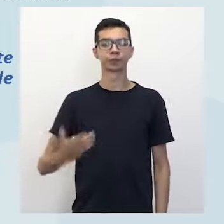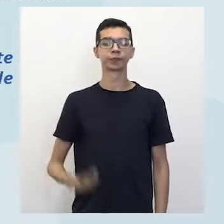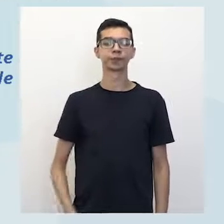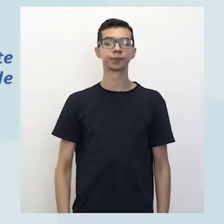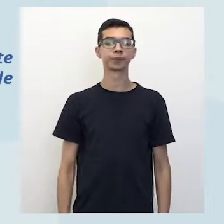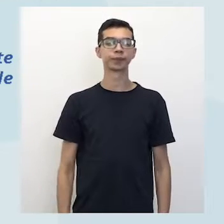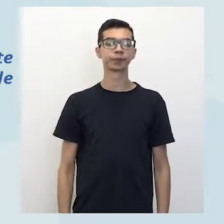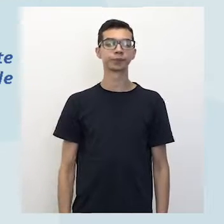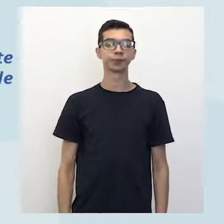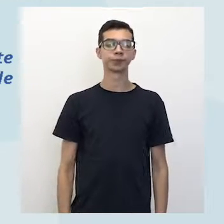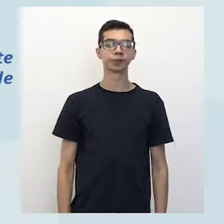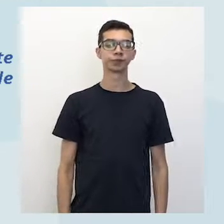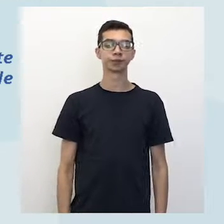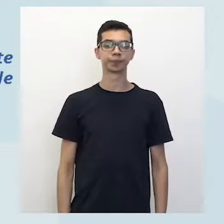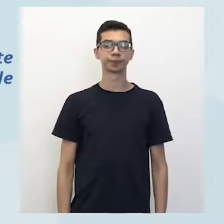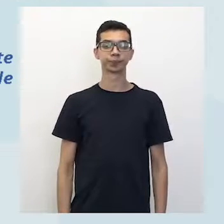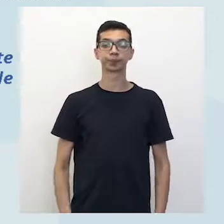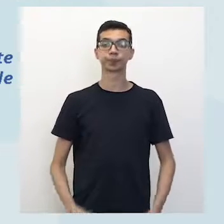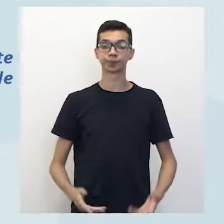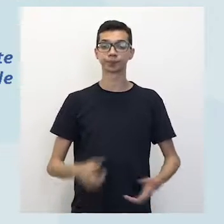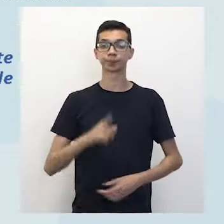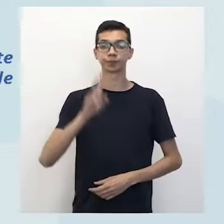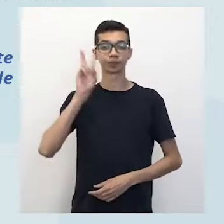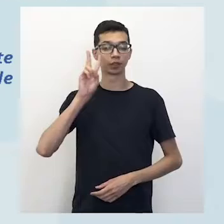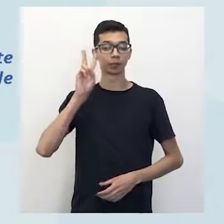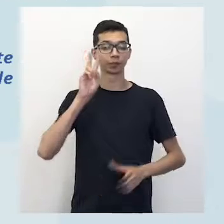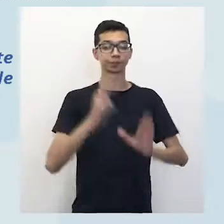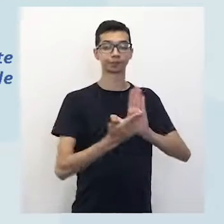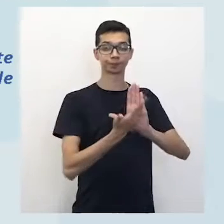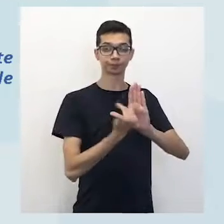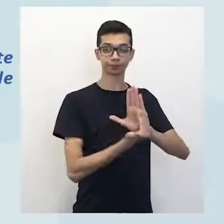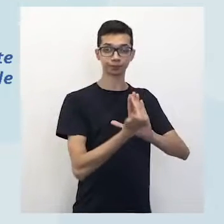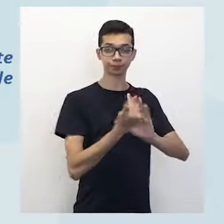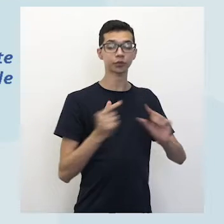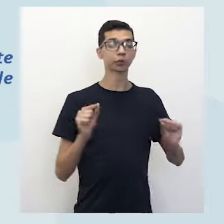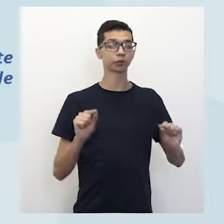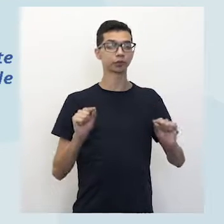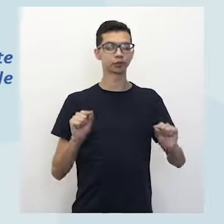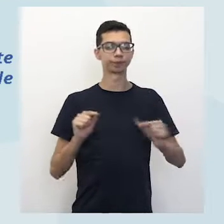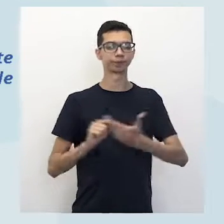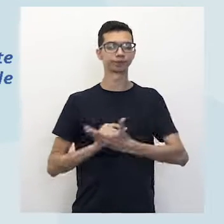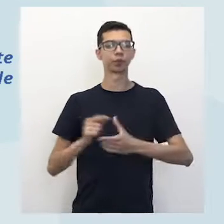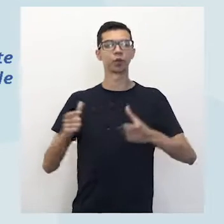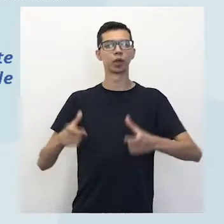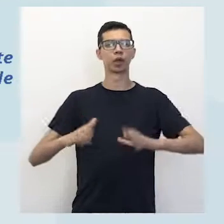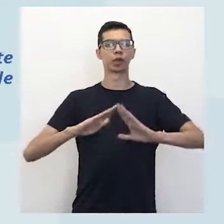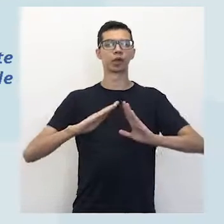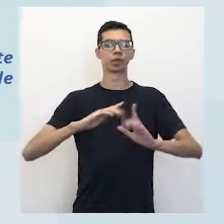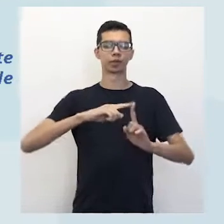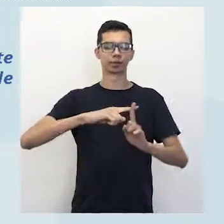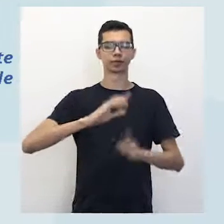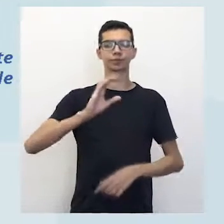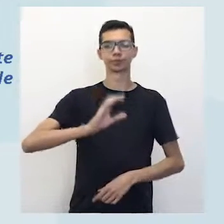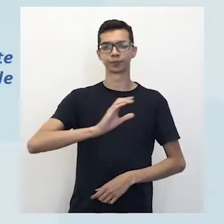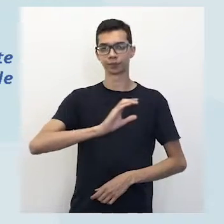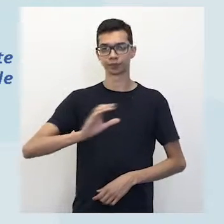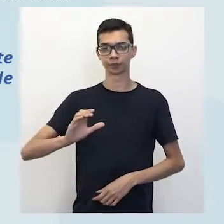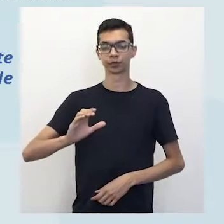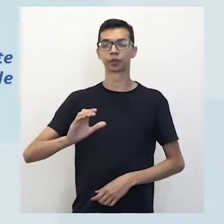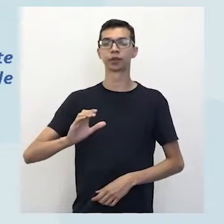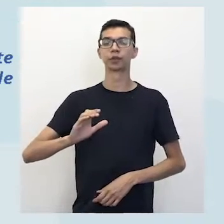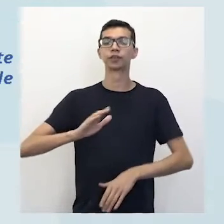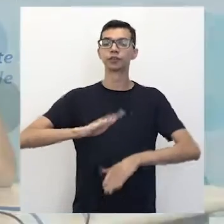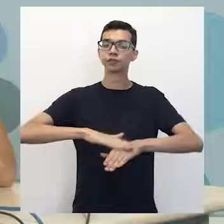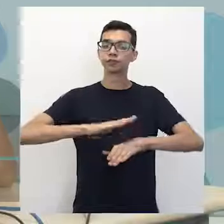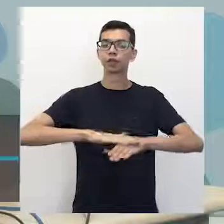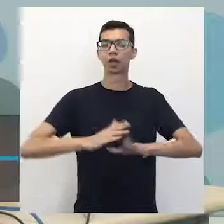essas iluminuras, essas ilustrações, eram a Igreja Católica, os monges copistas que produziam aí. Então, eles também